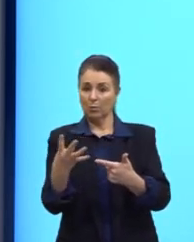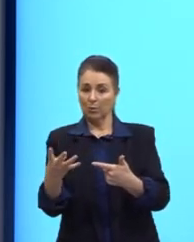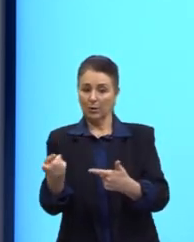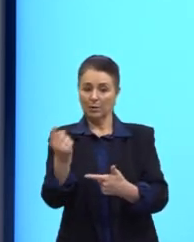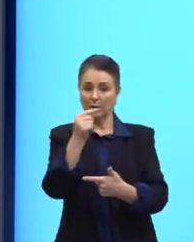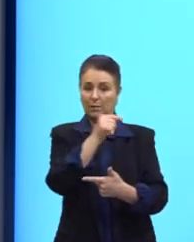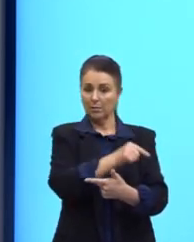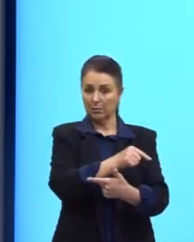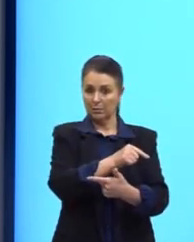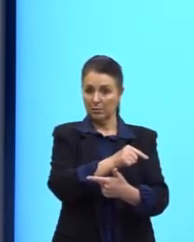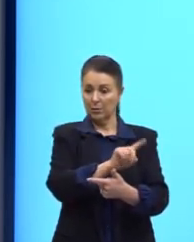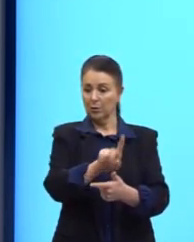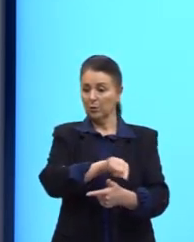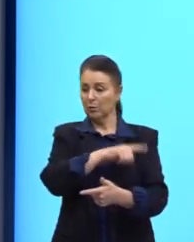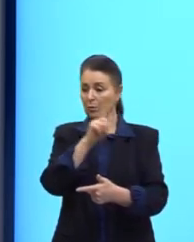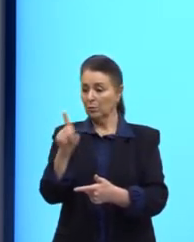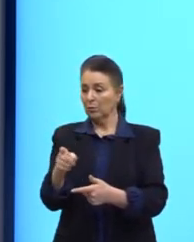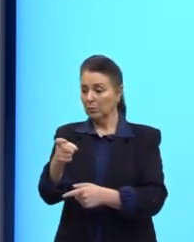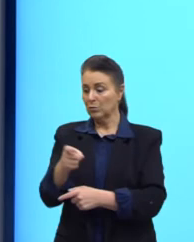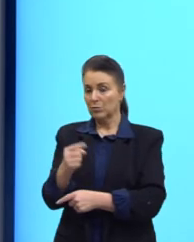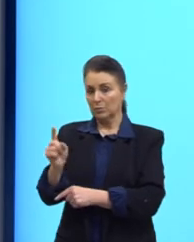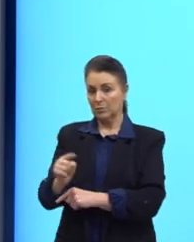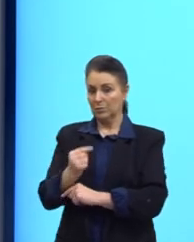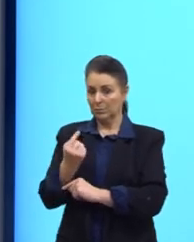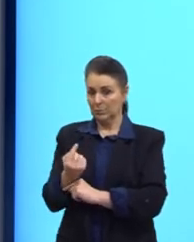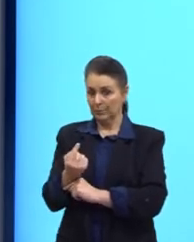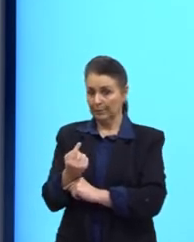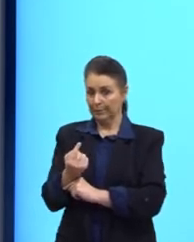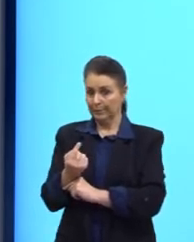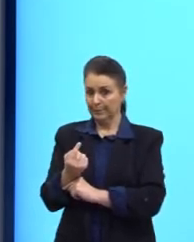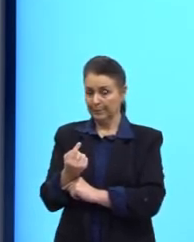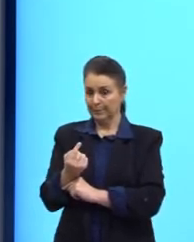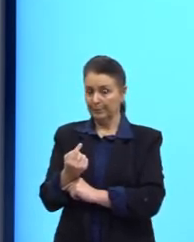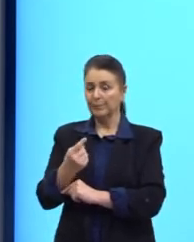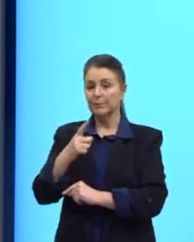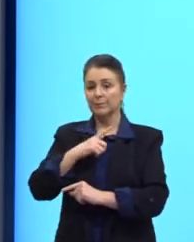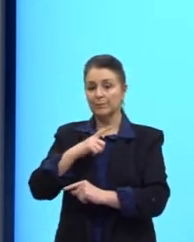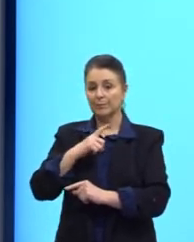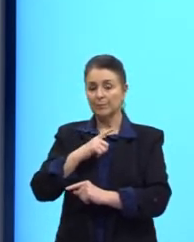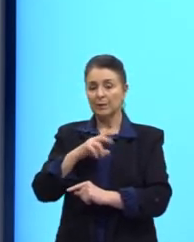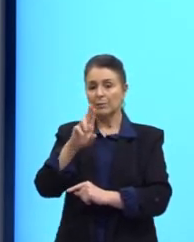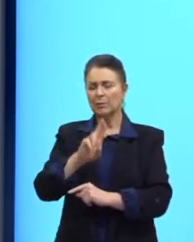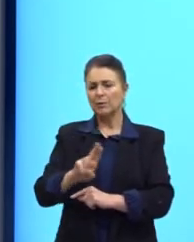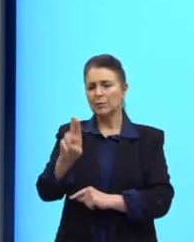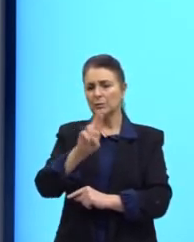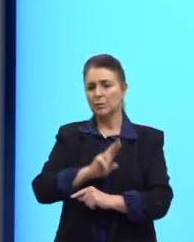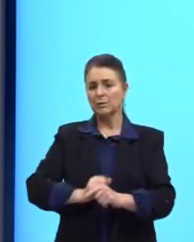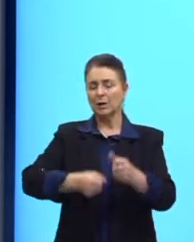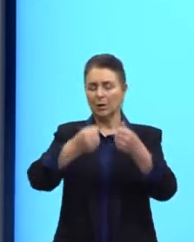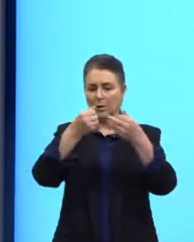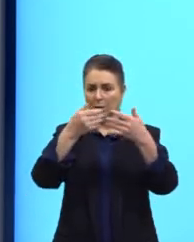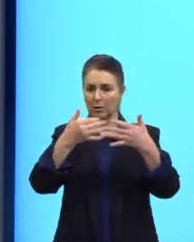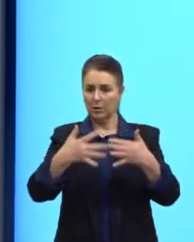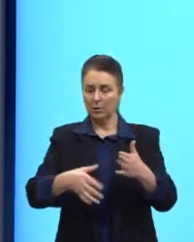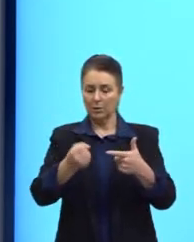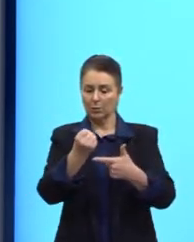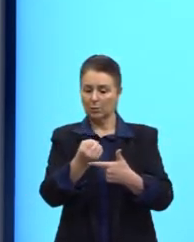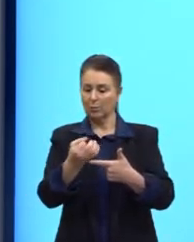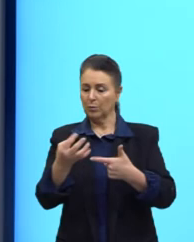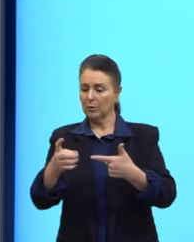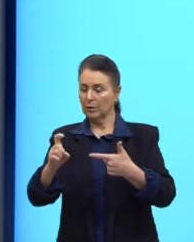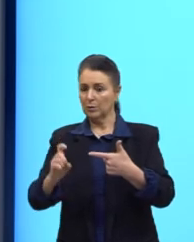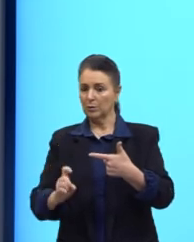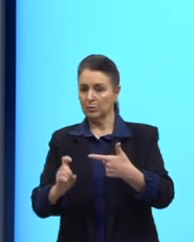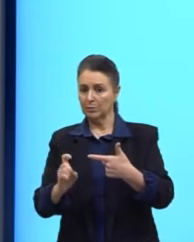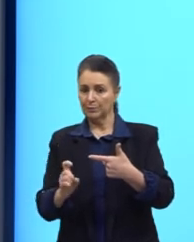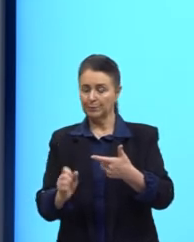nós temos somente o x + 1 aqui nós podemos utilizar aquela definição do logaritmo né onde nós temos